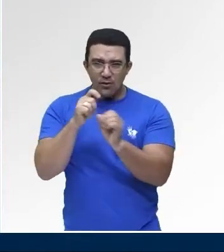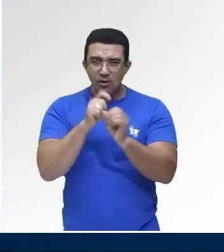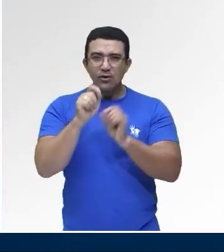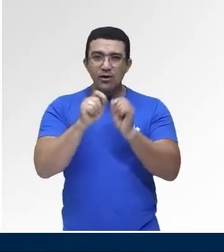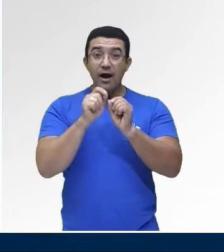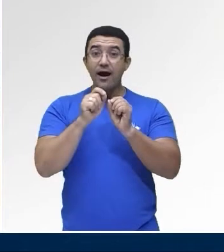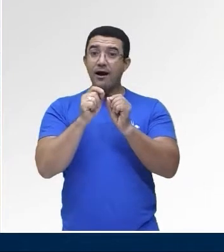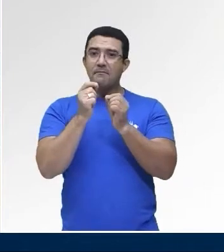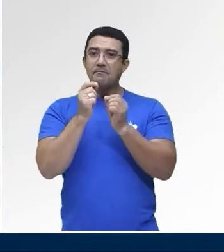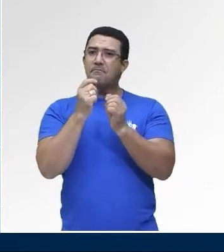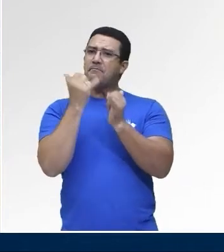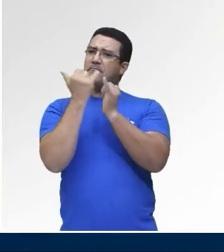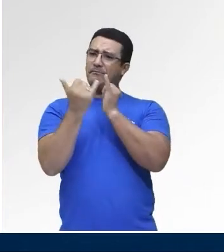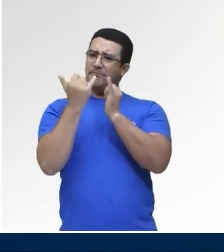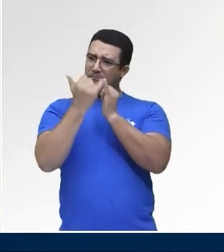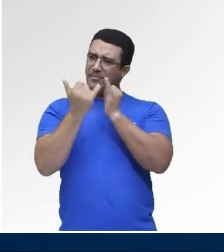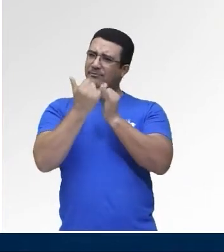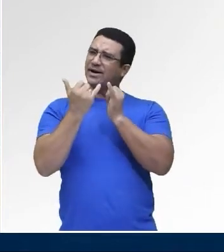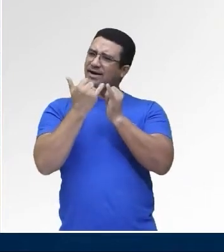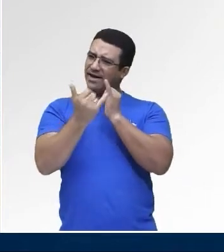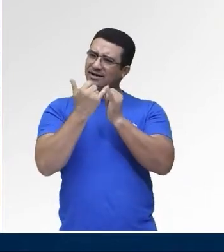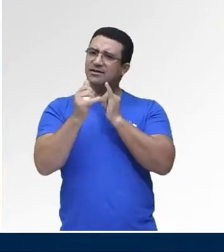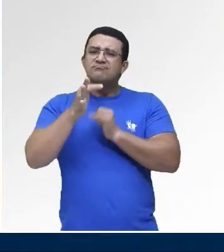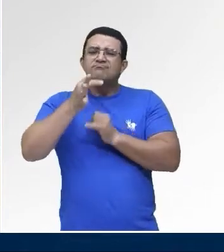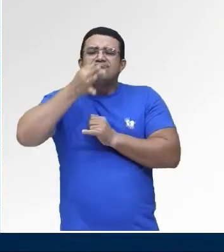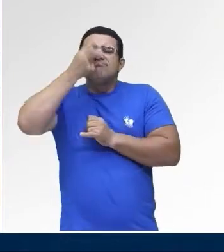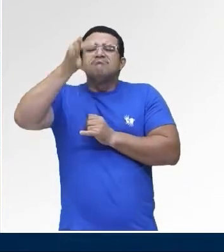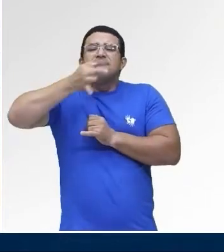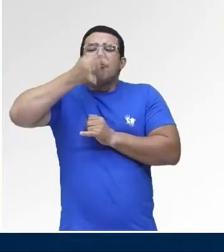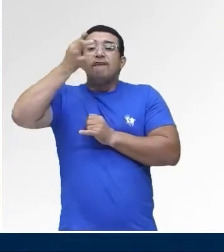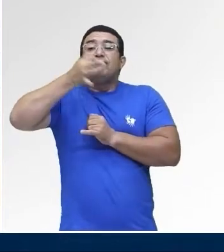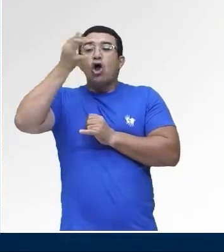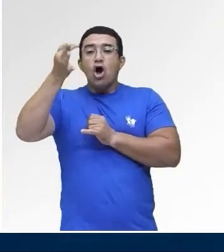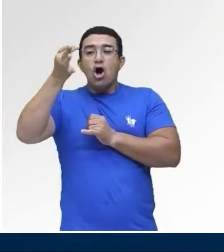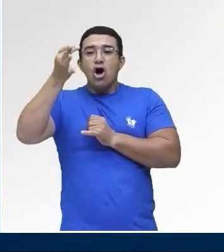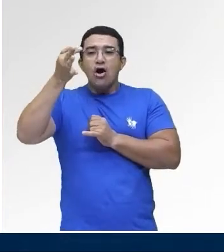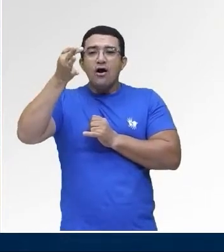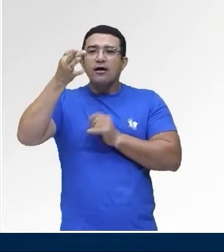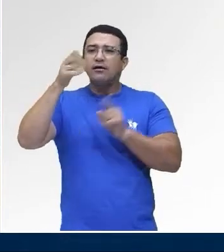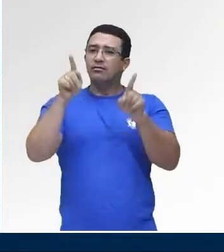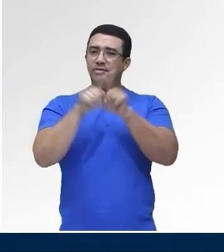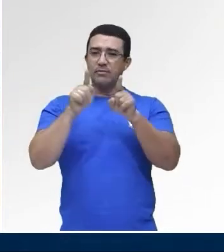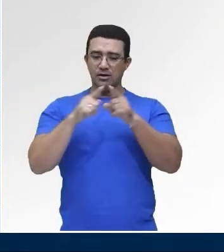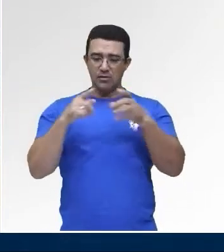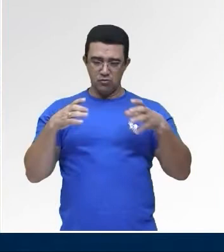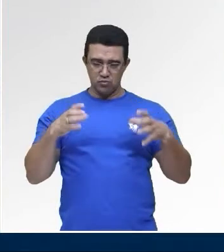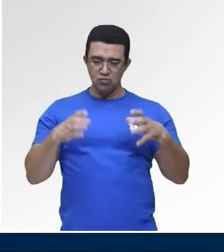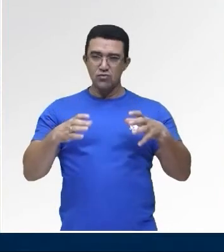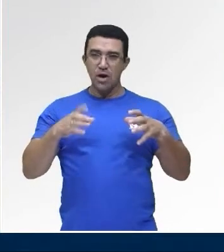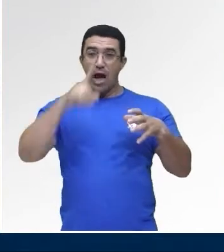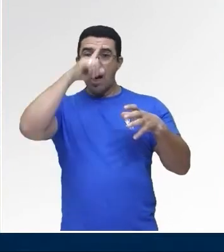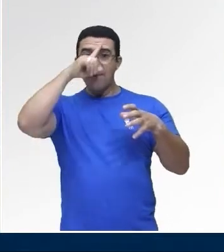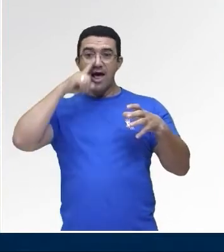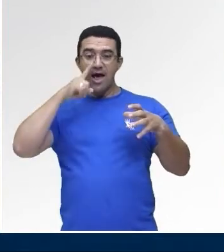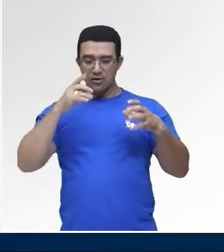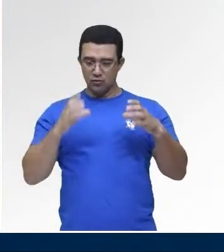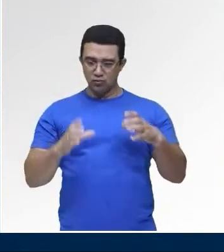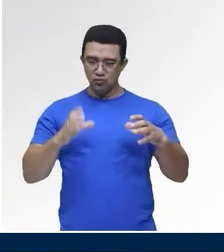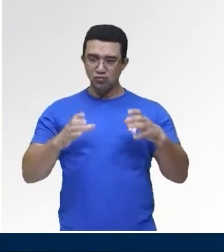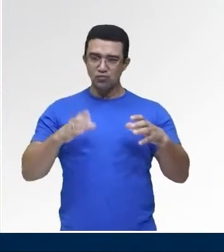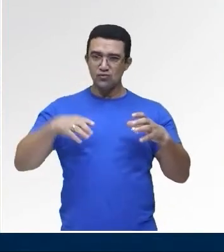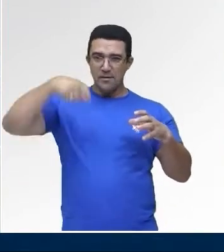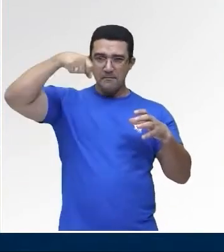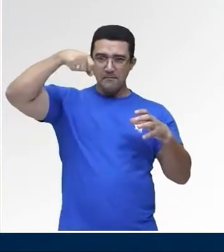flor. E do outro lado, nós temos também aqui o melão, que da mesma forma o artista